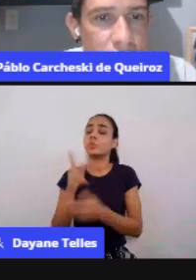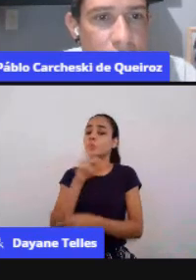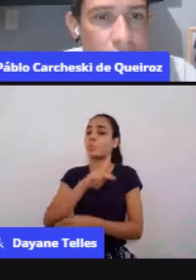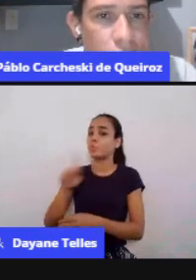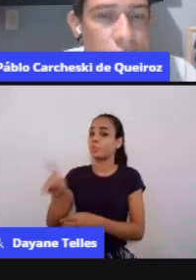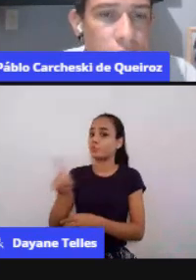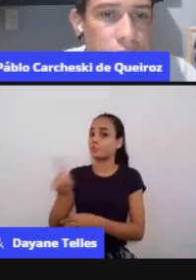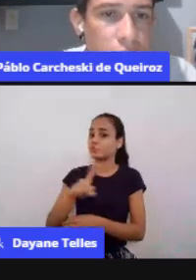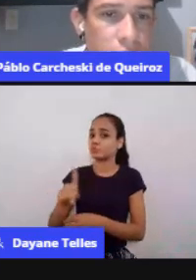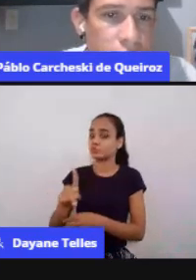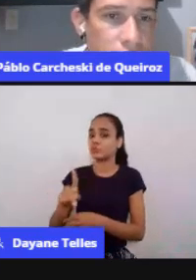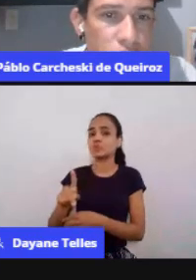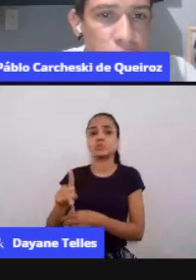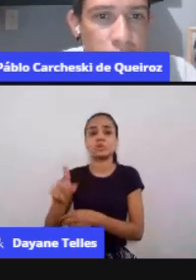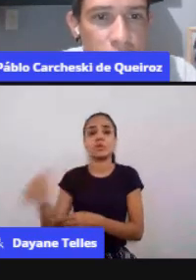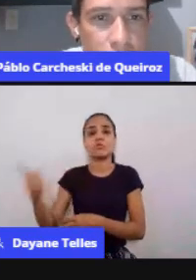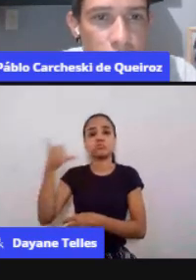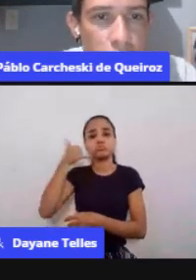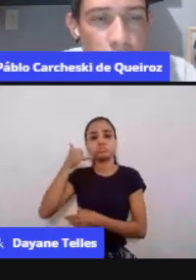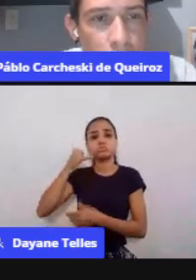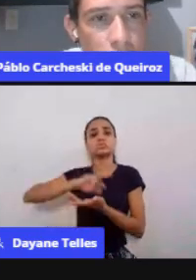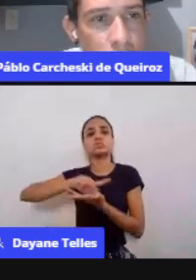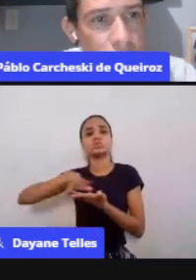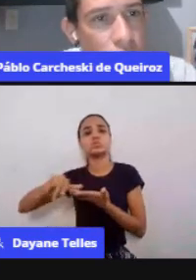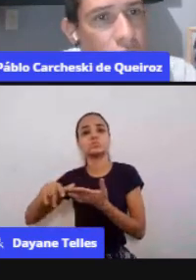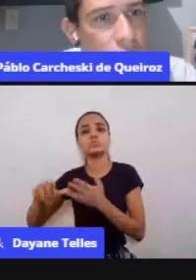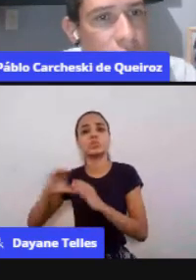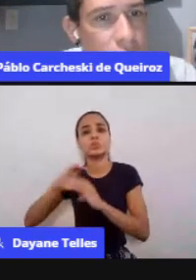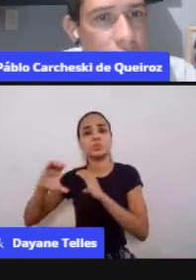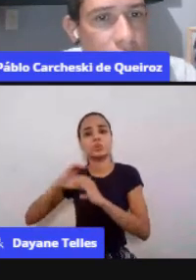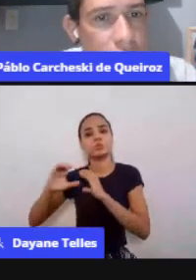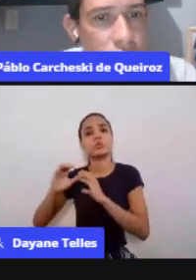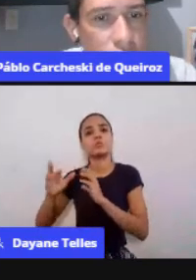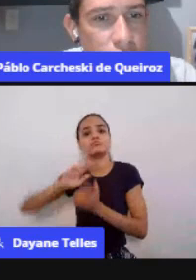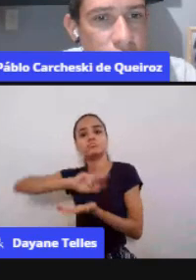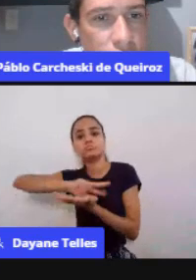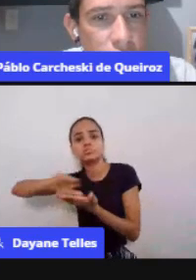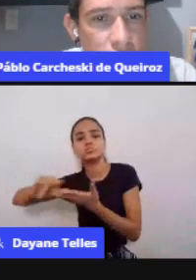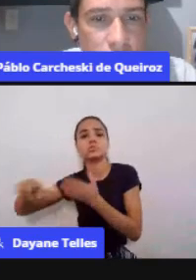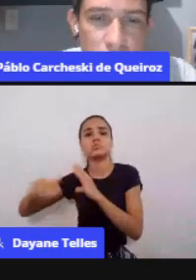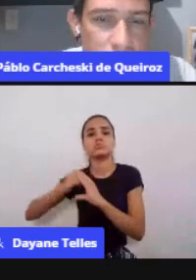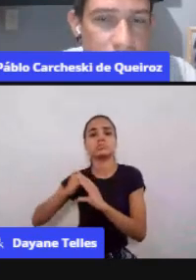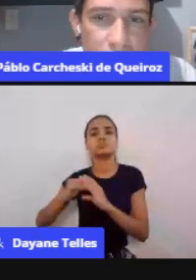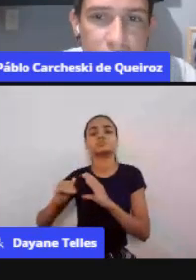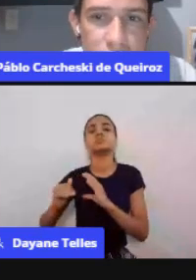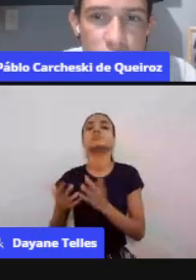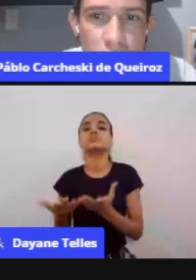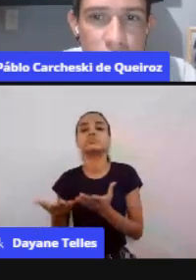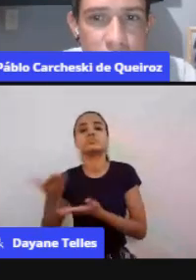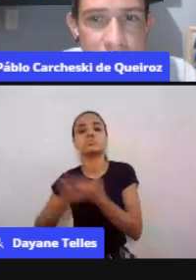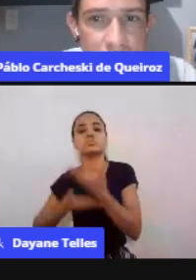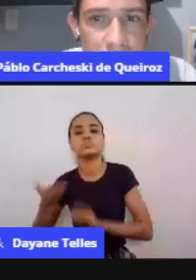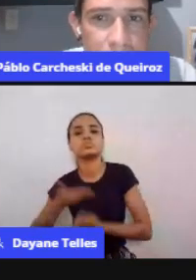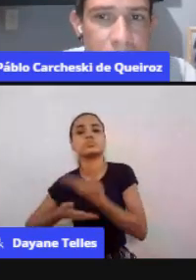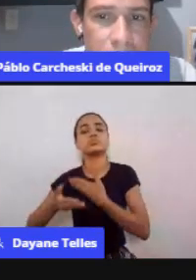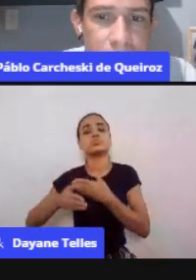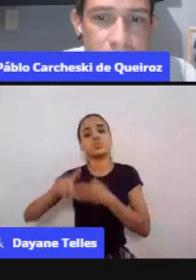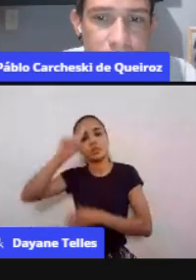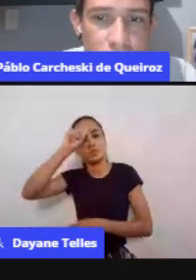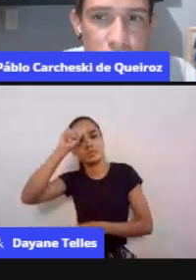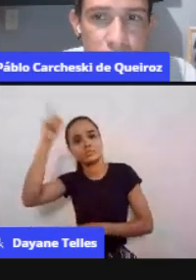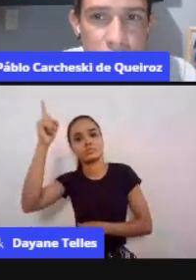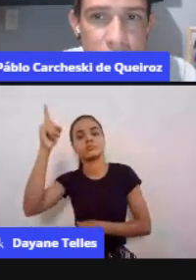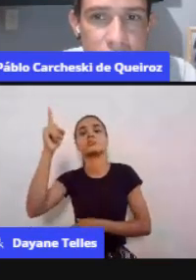gente, tá? E aí a gente poder ter uma troca, de ideias, alguma coisa assim.